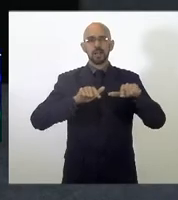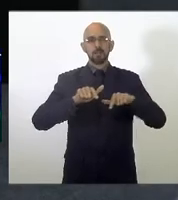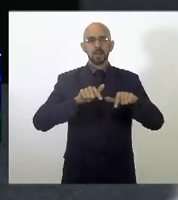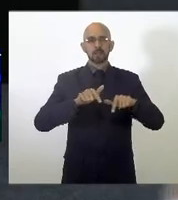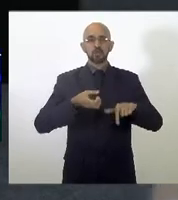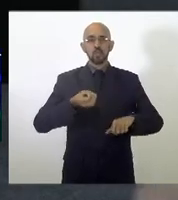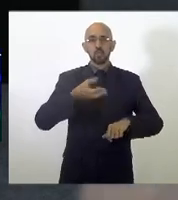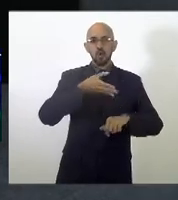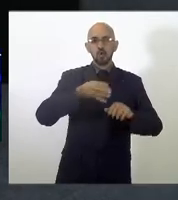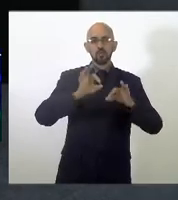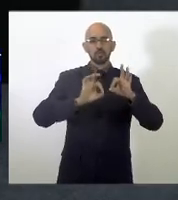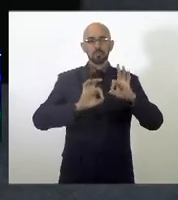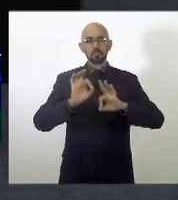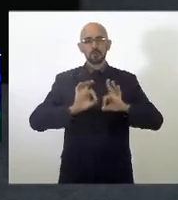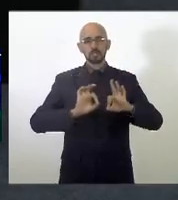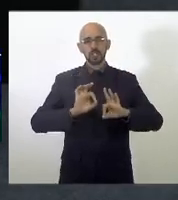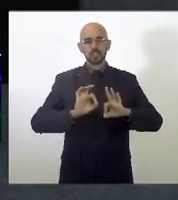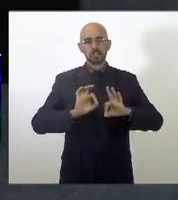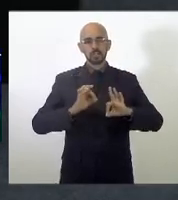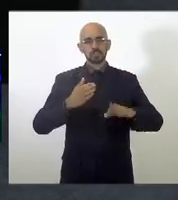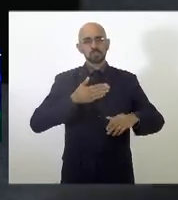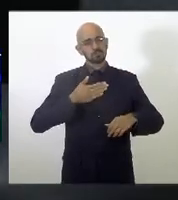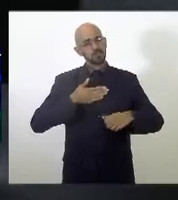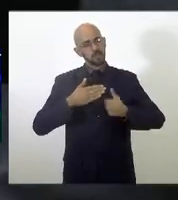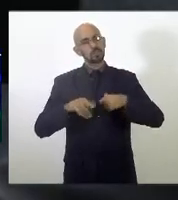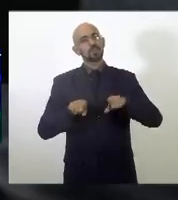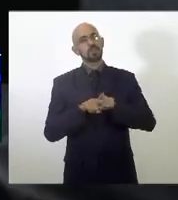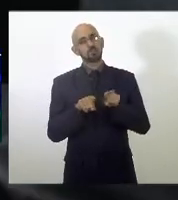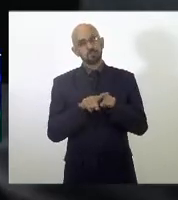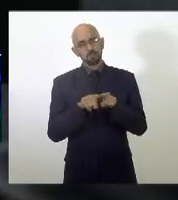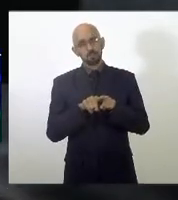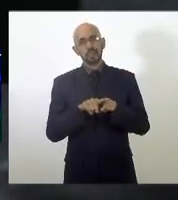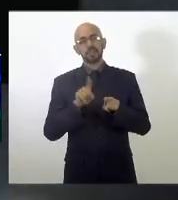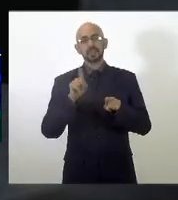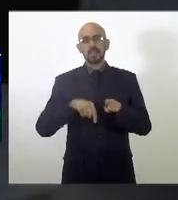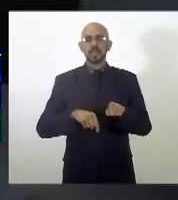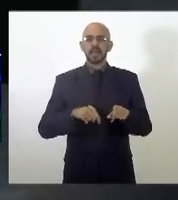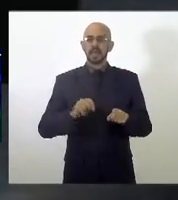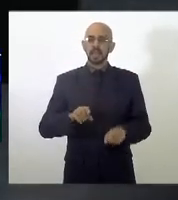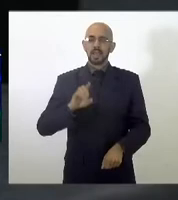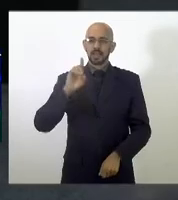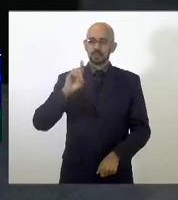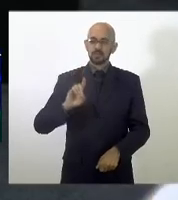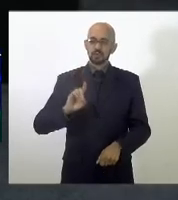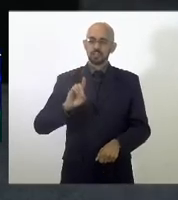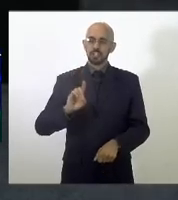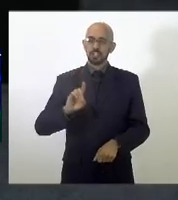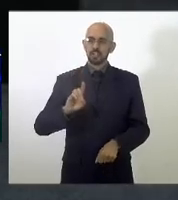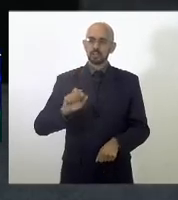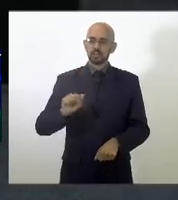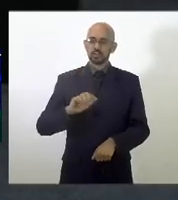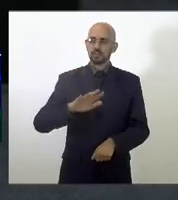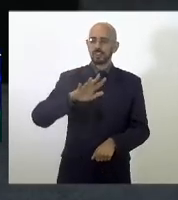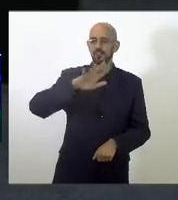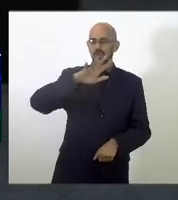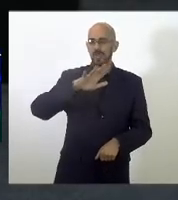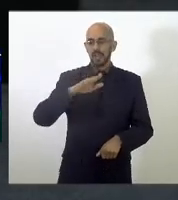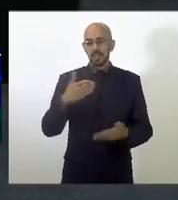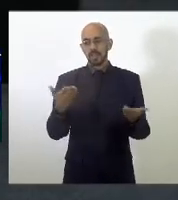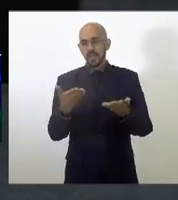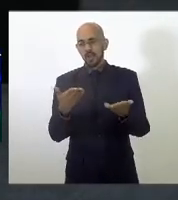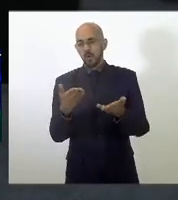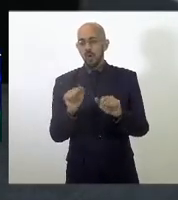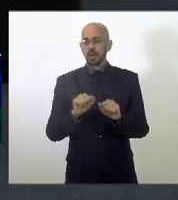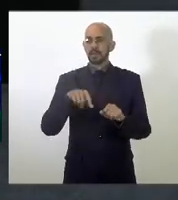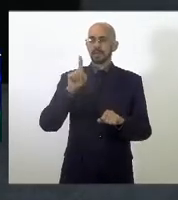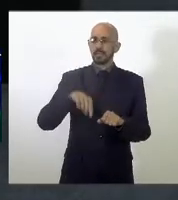dentro desta agenda, que é a agenda do desenvolvimento da cidadania e dos direitos nos territórios de favela. Desta vez,